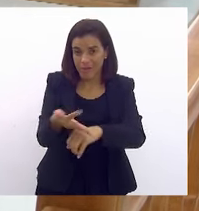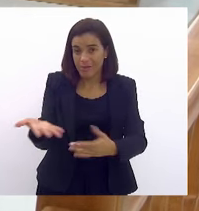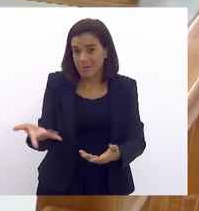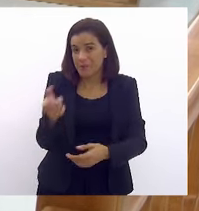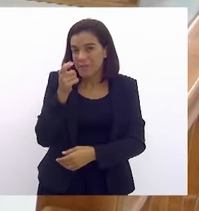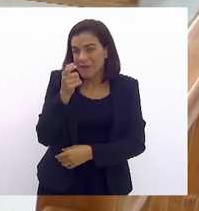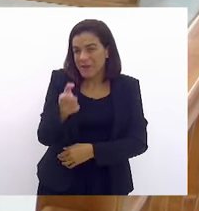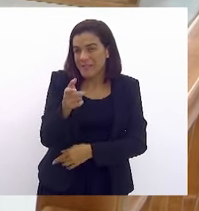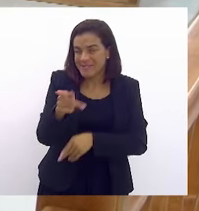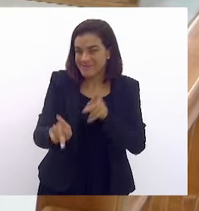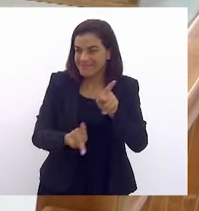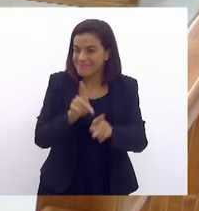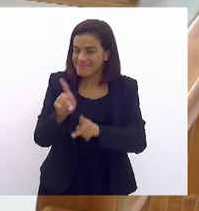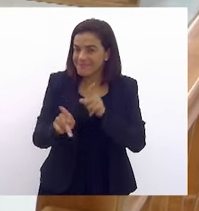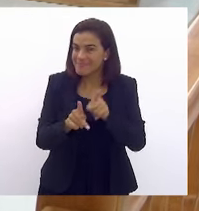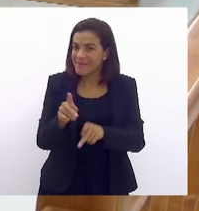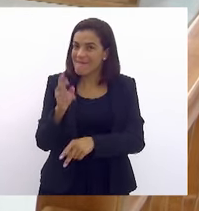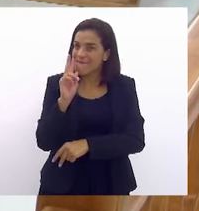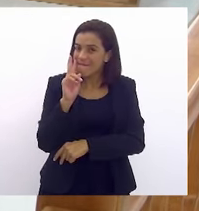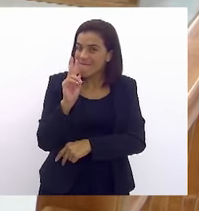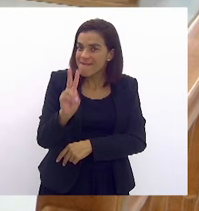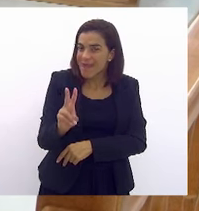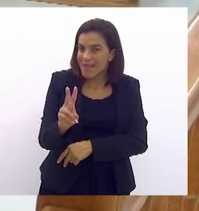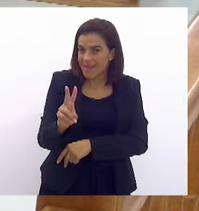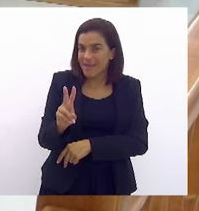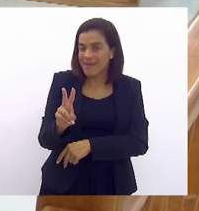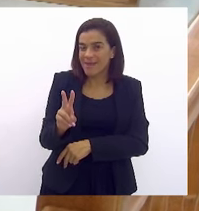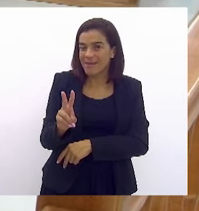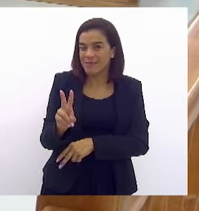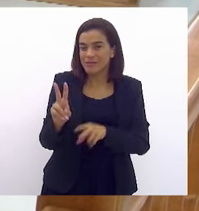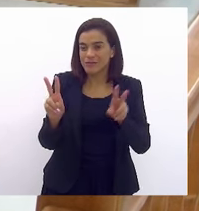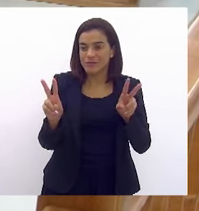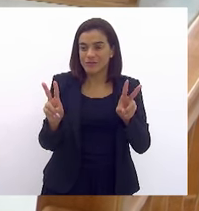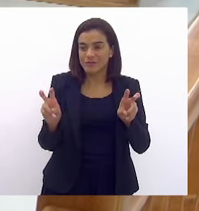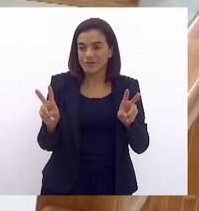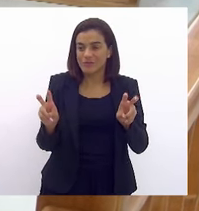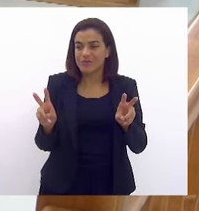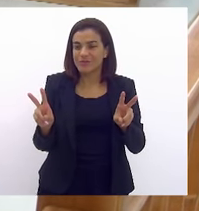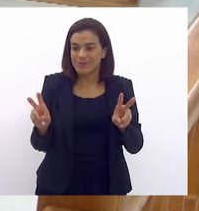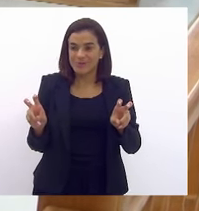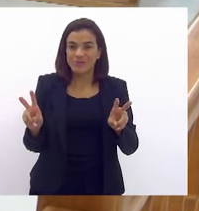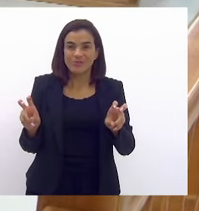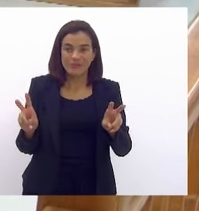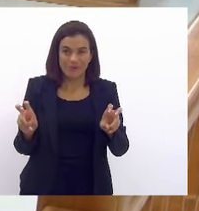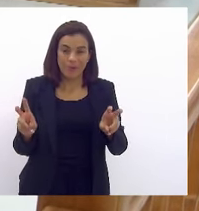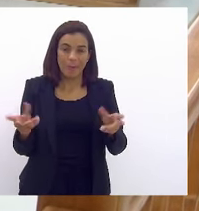população vinha justamente em direção a eles nessa questão da universalização